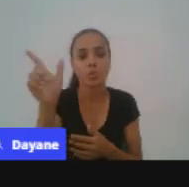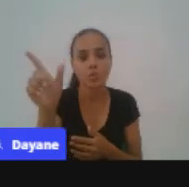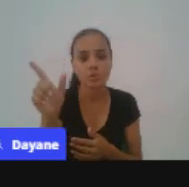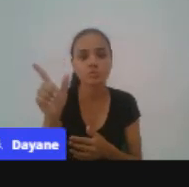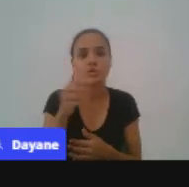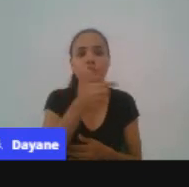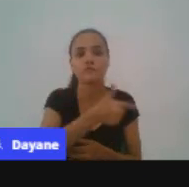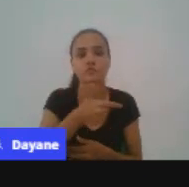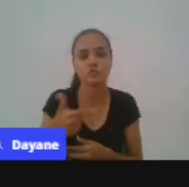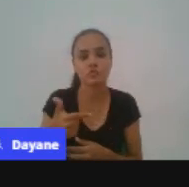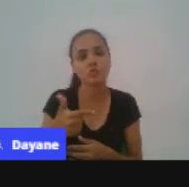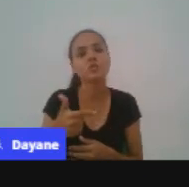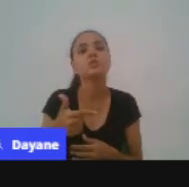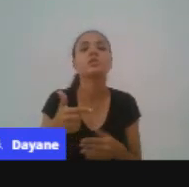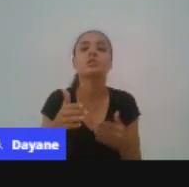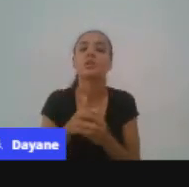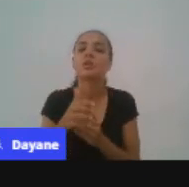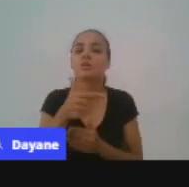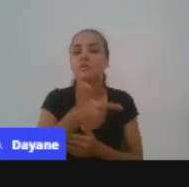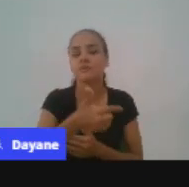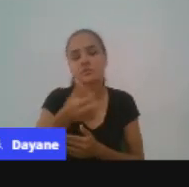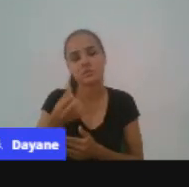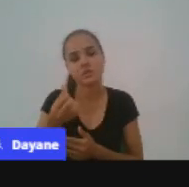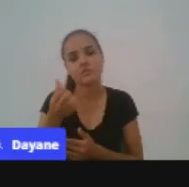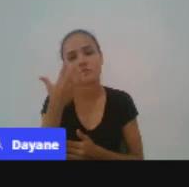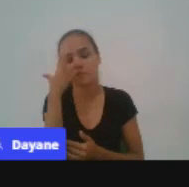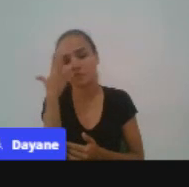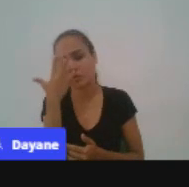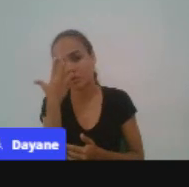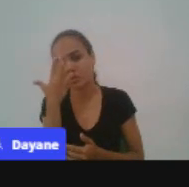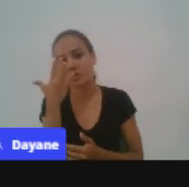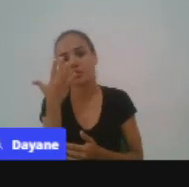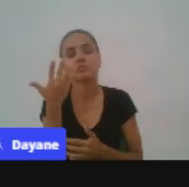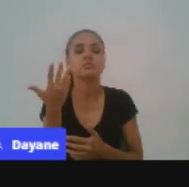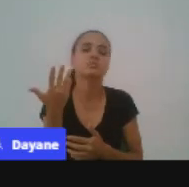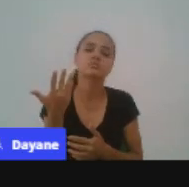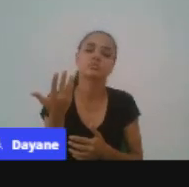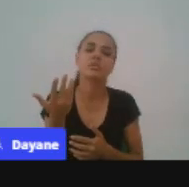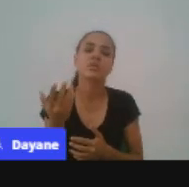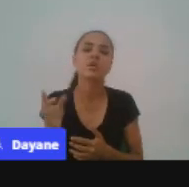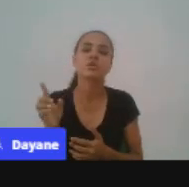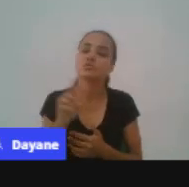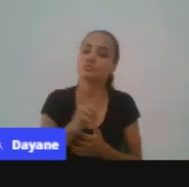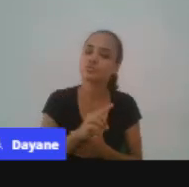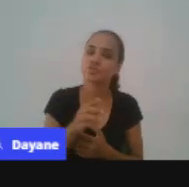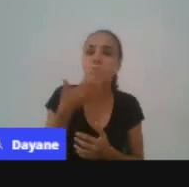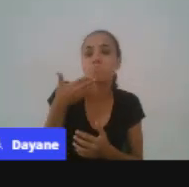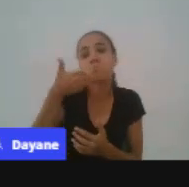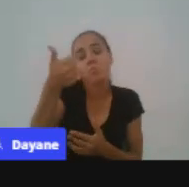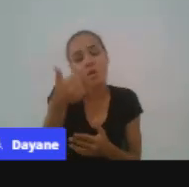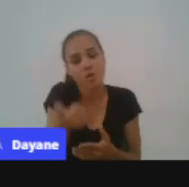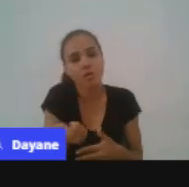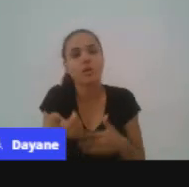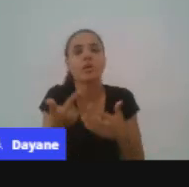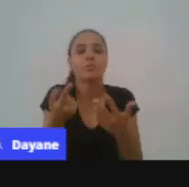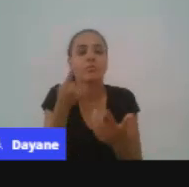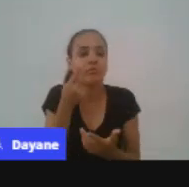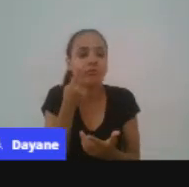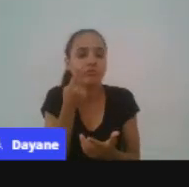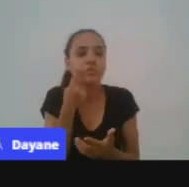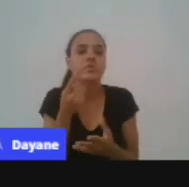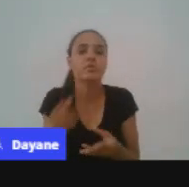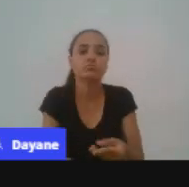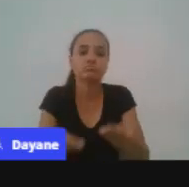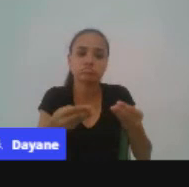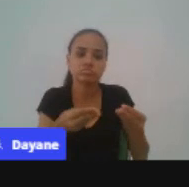como irão fazer esse recolhimento. E o período de correção e tabulação de dados vai ser do dia 22 ao dia